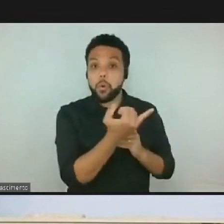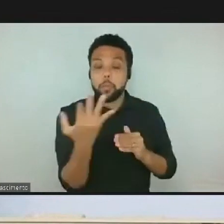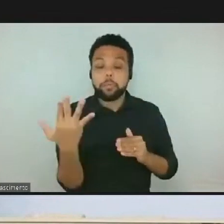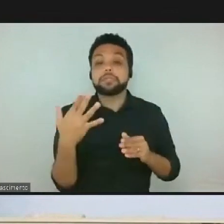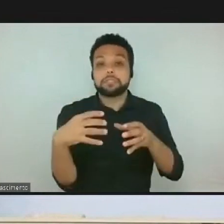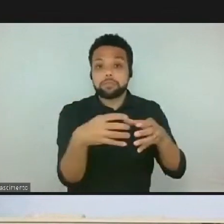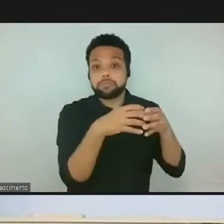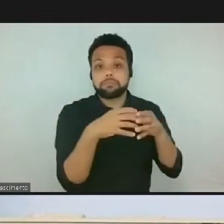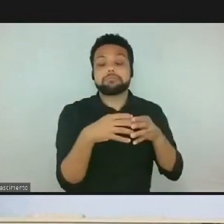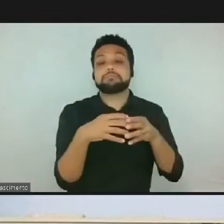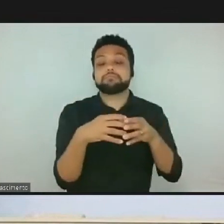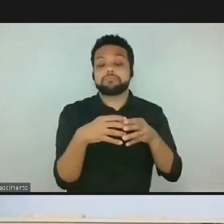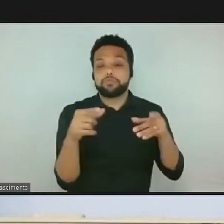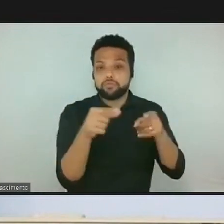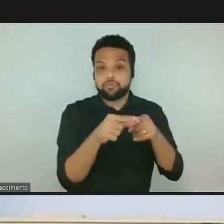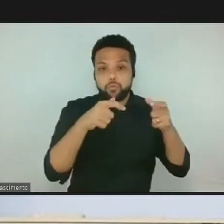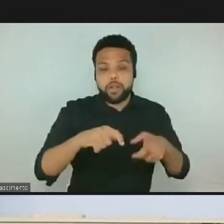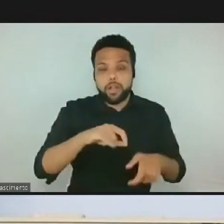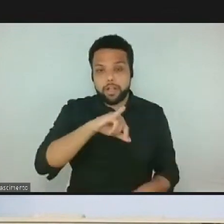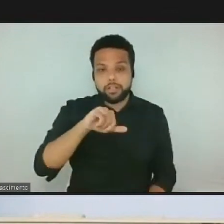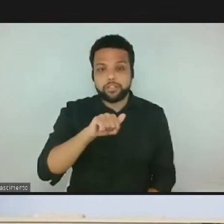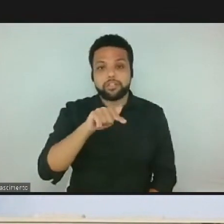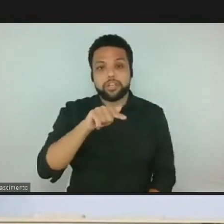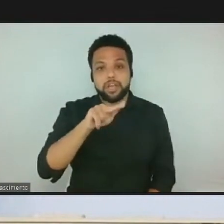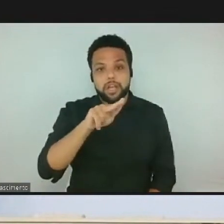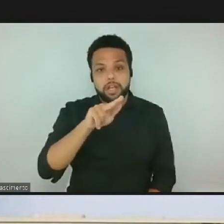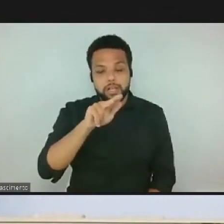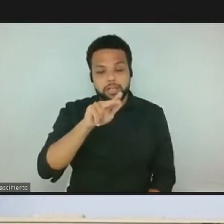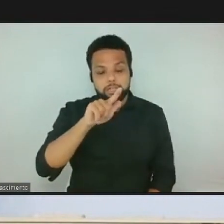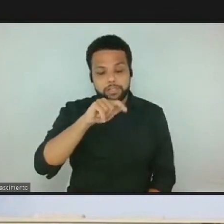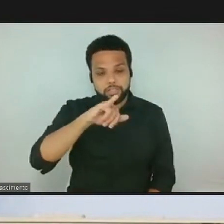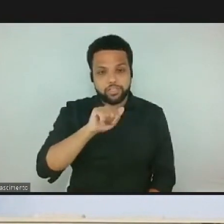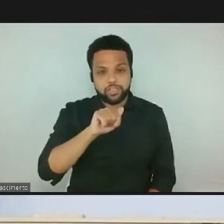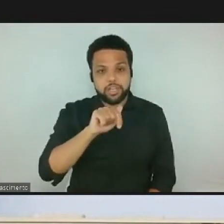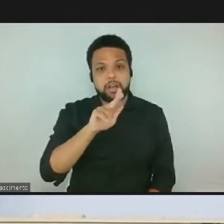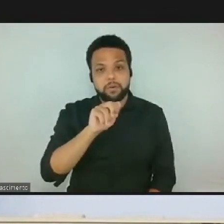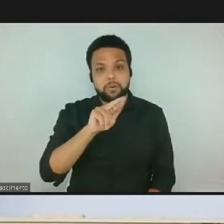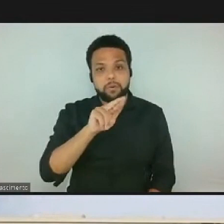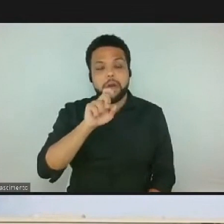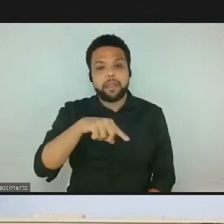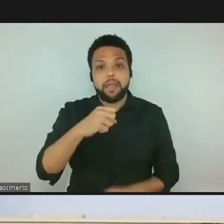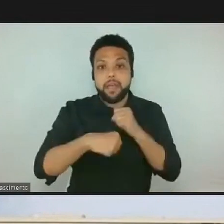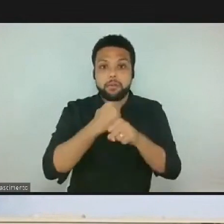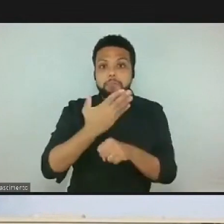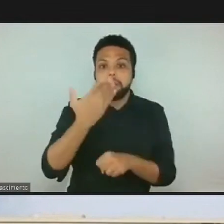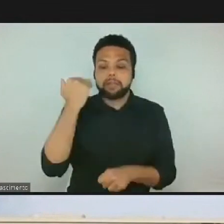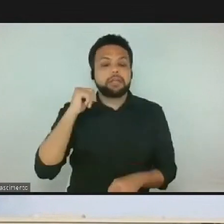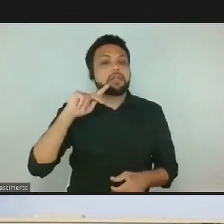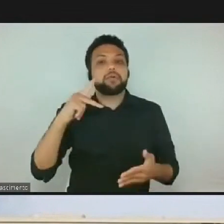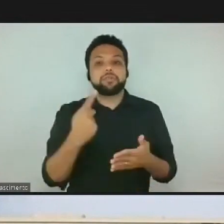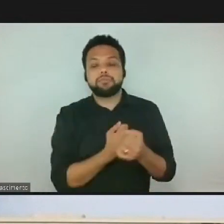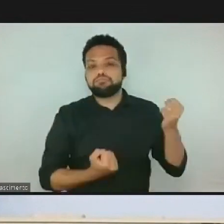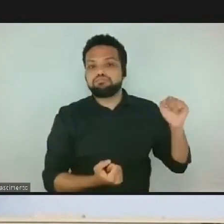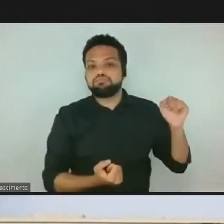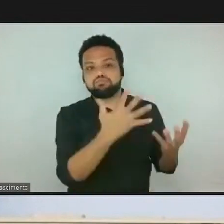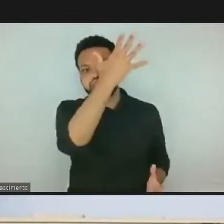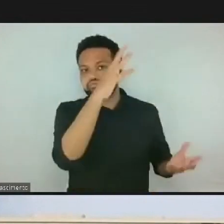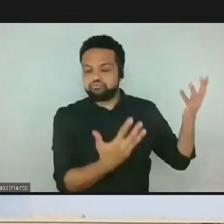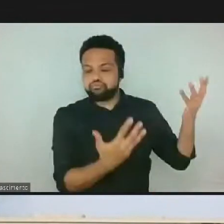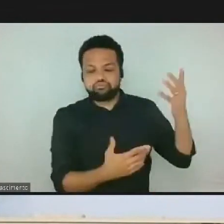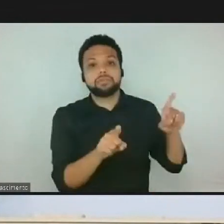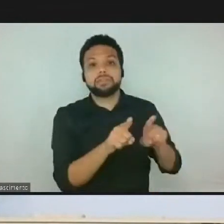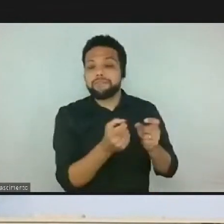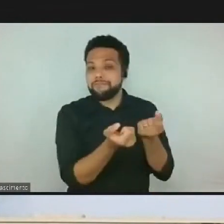ano passado, então muitas famílias nas ruas. Então também de que esse material fosse